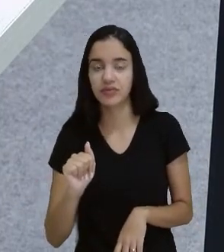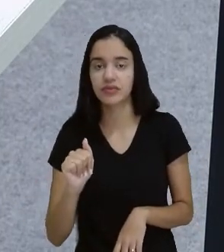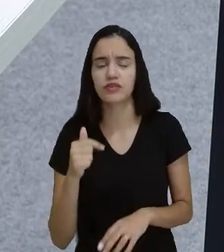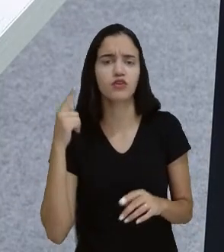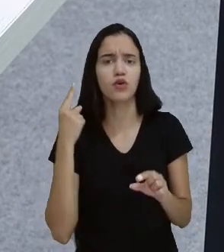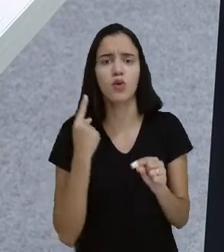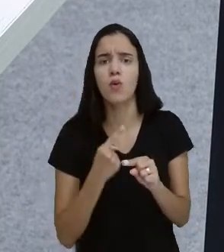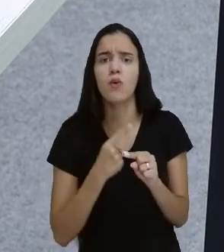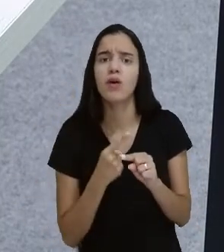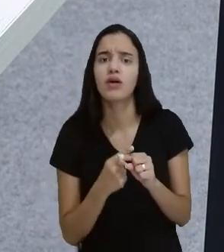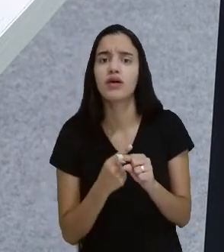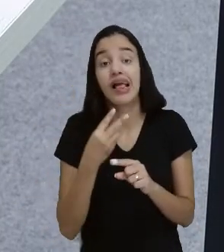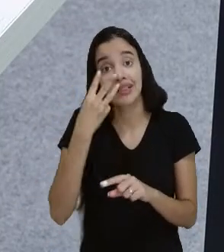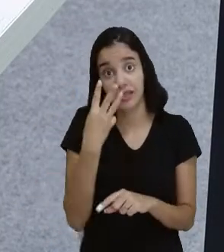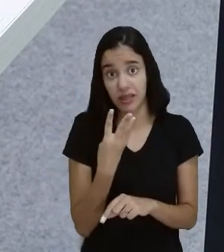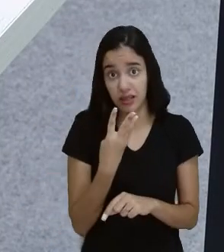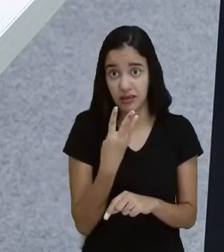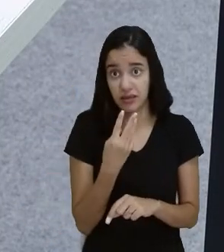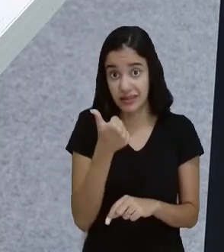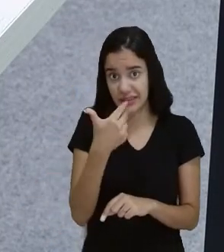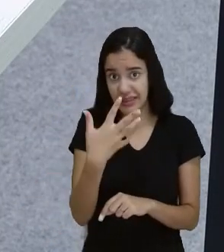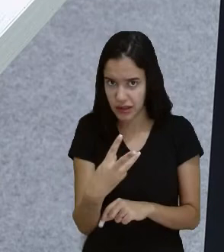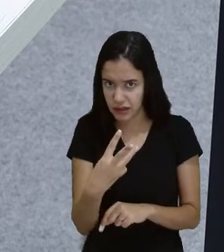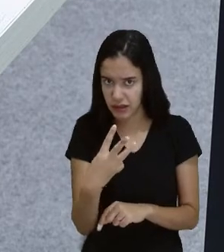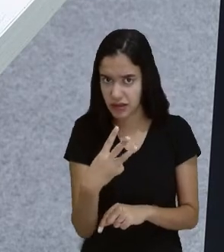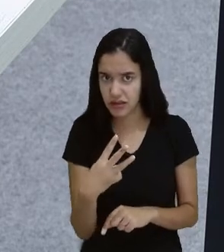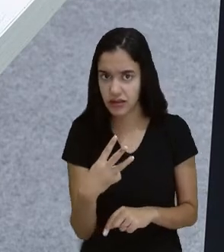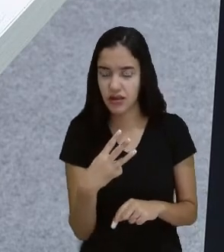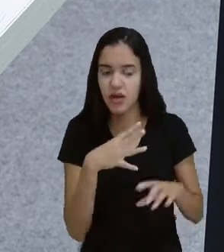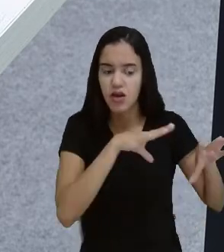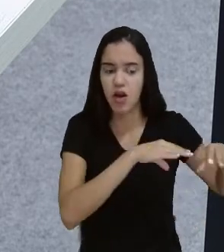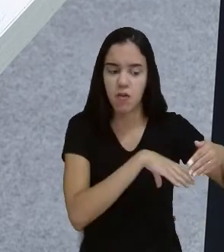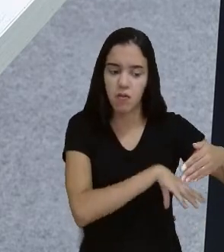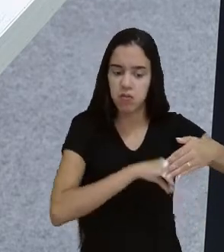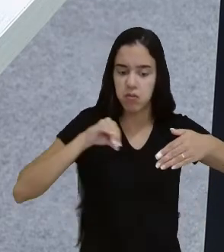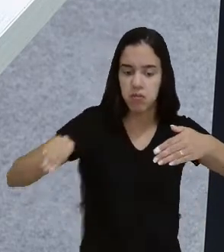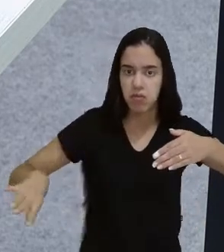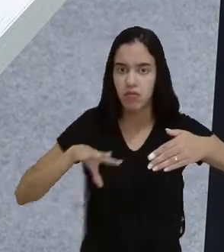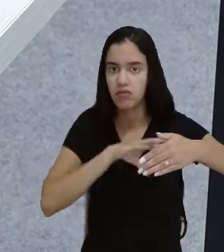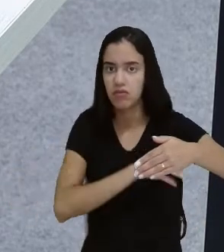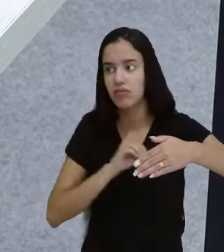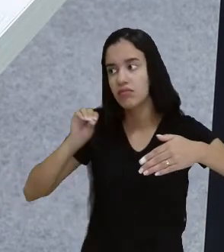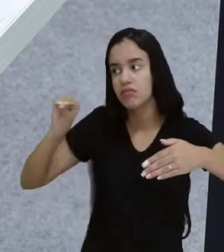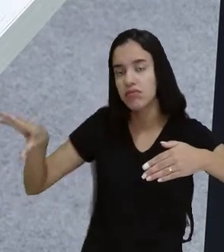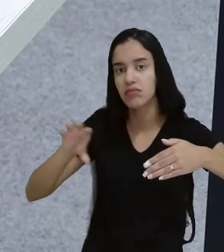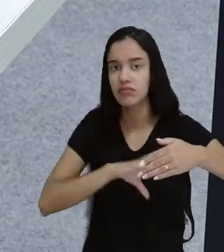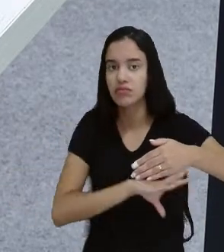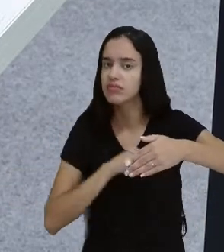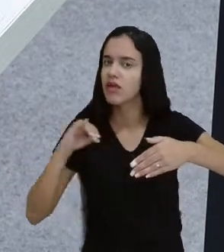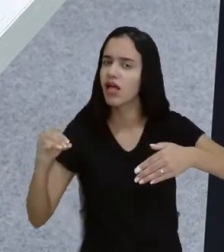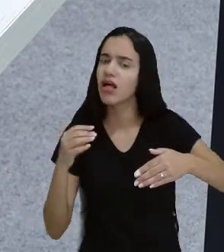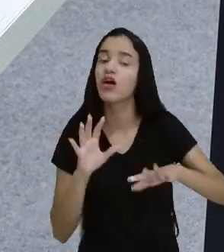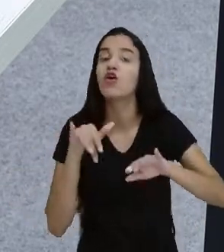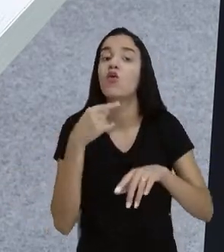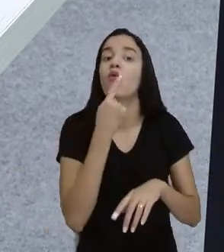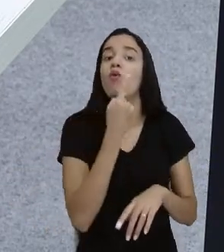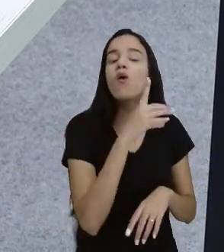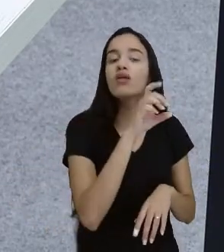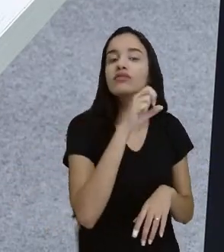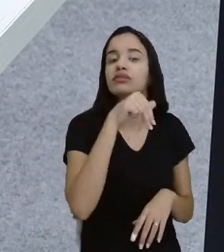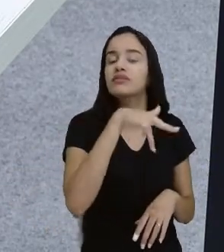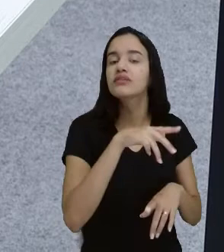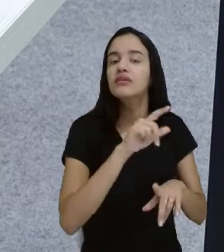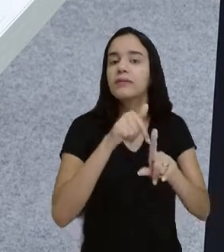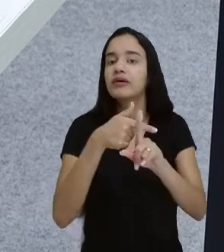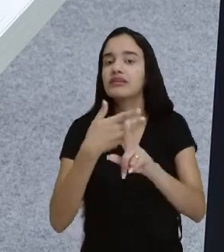porque aí são 13, não é? Ele não entregou 13? Uma dezena mais 3 não são 13? Então, foram